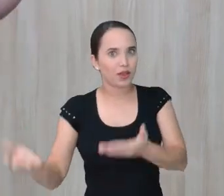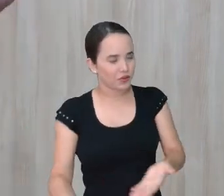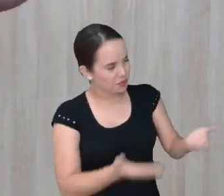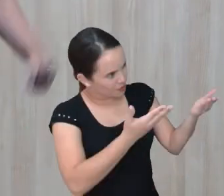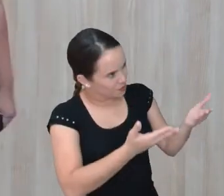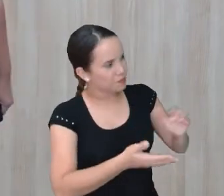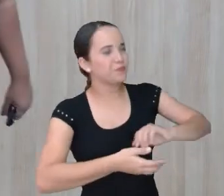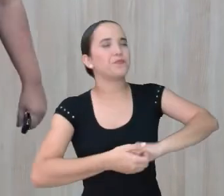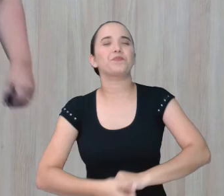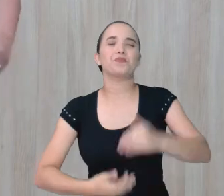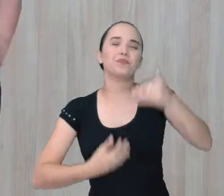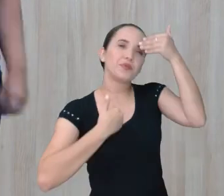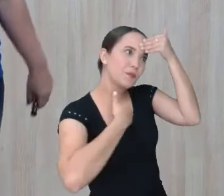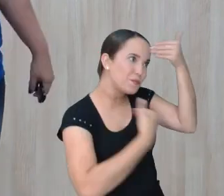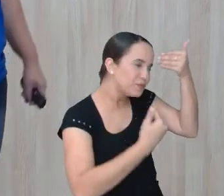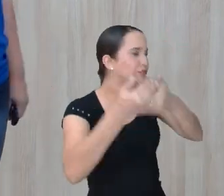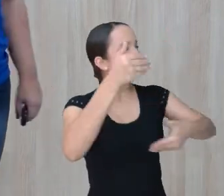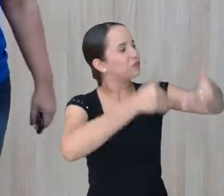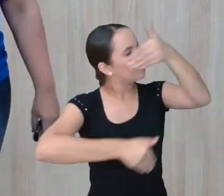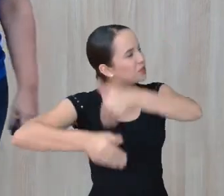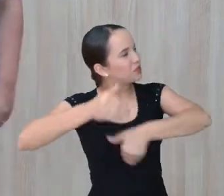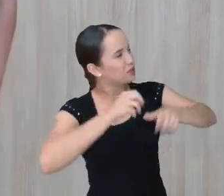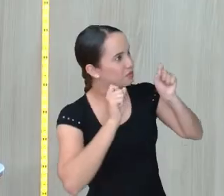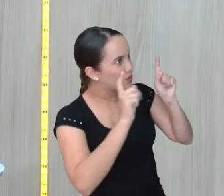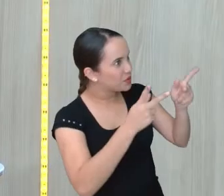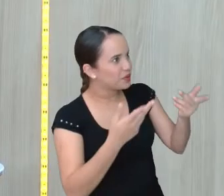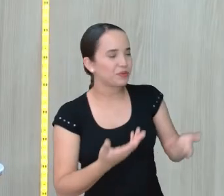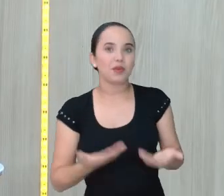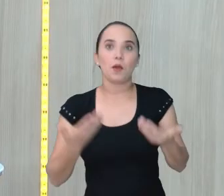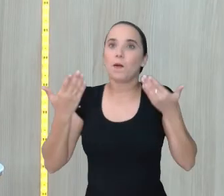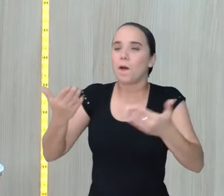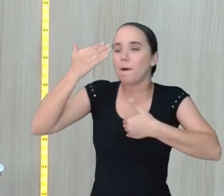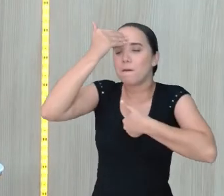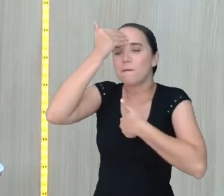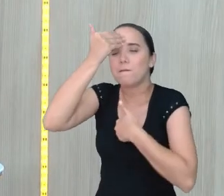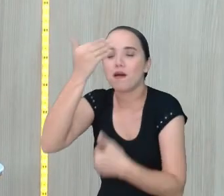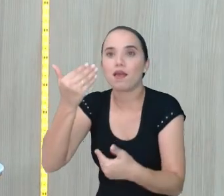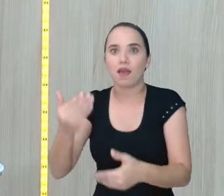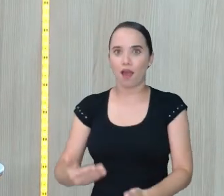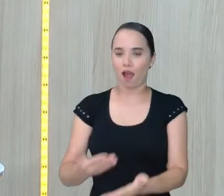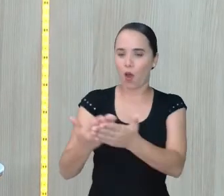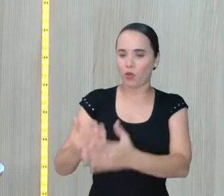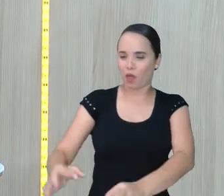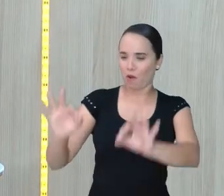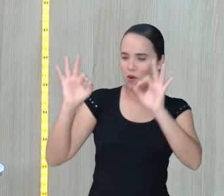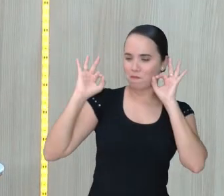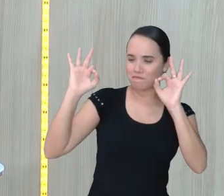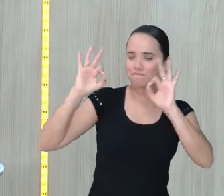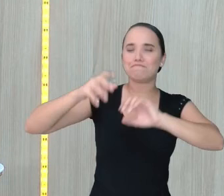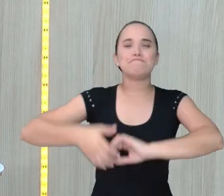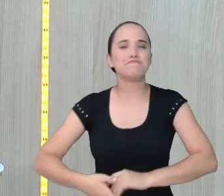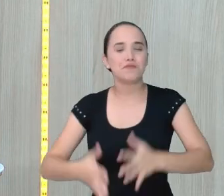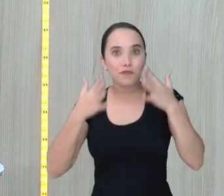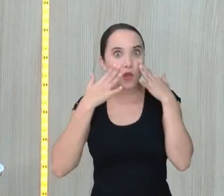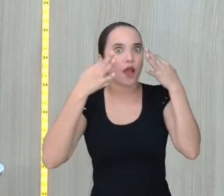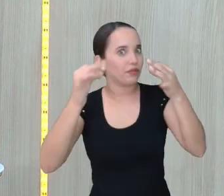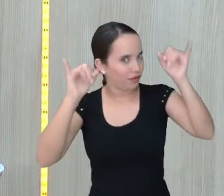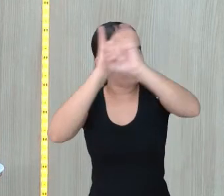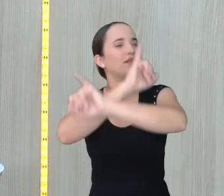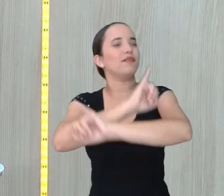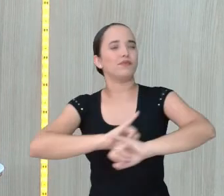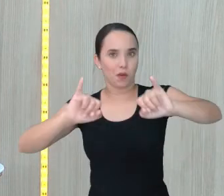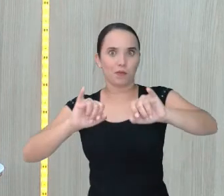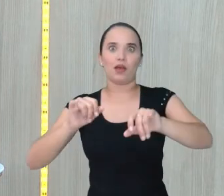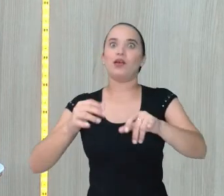sim, muito obrigada pela participação, viu? Obrigada, gente. Aula top. Se liguem nas notícias